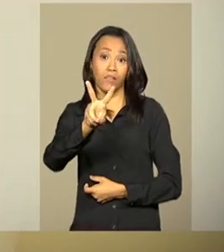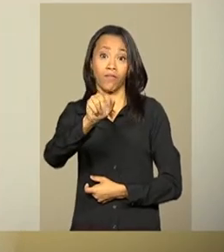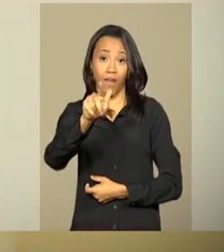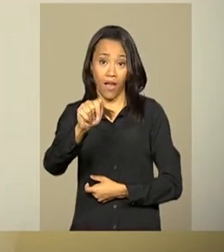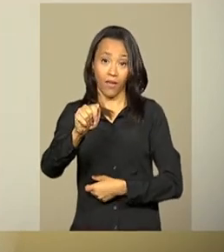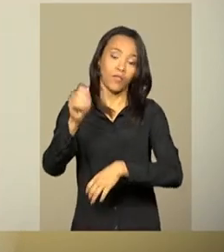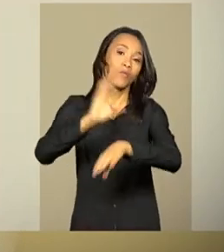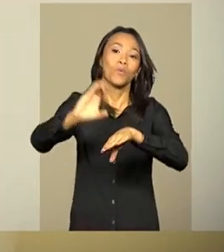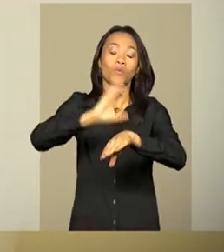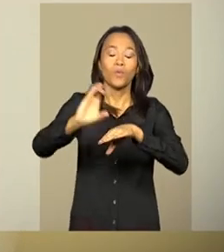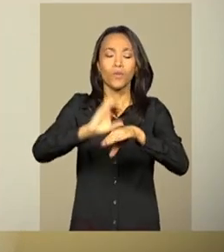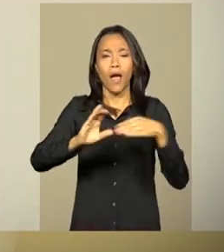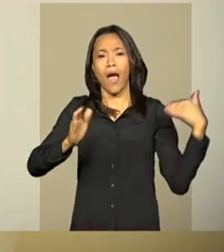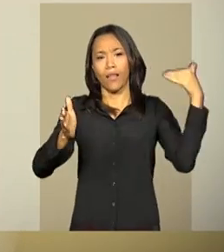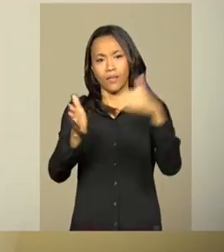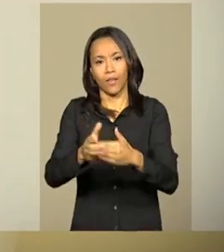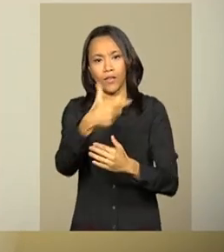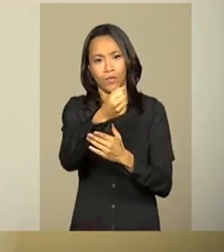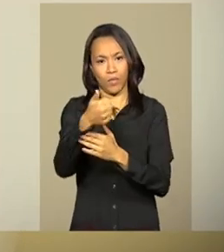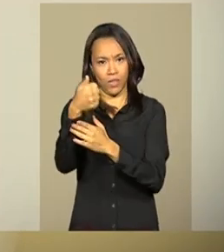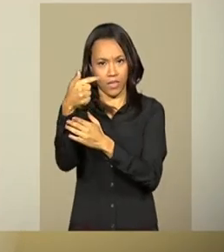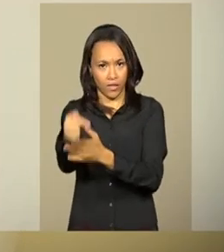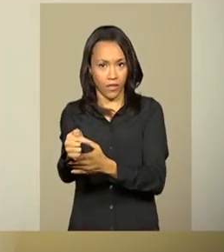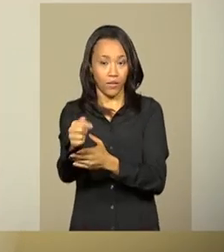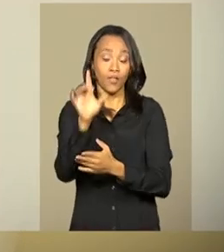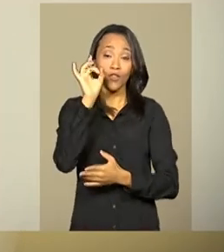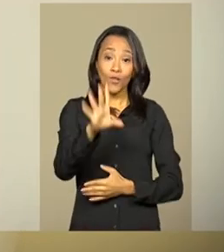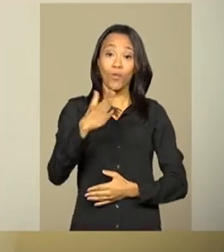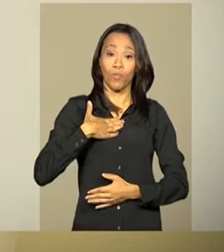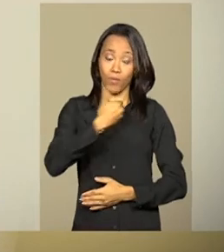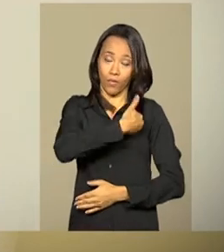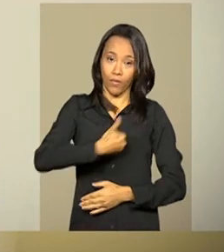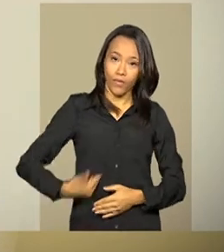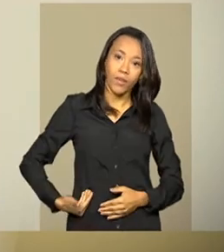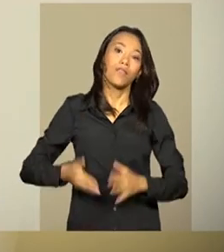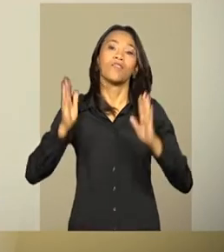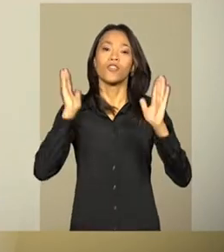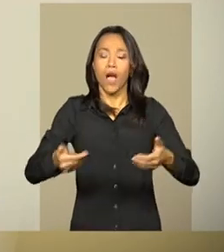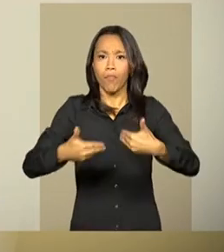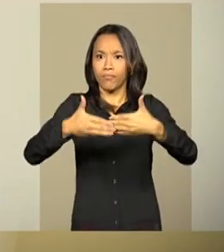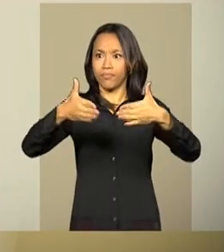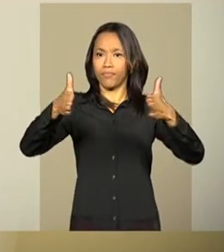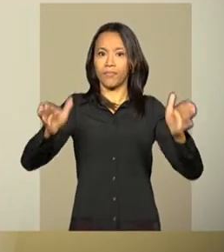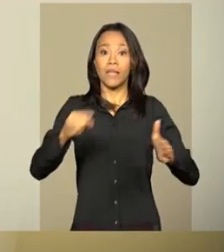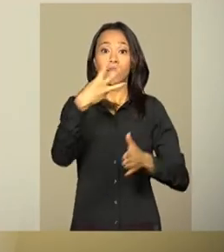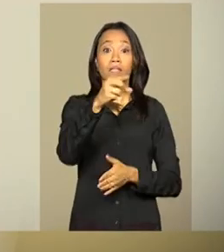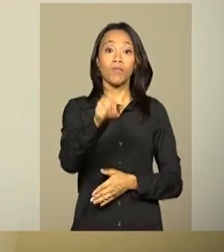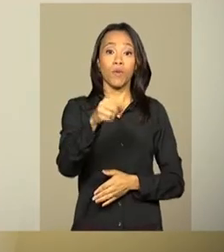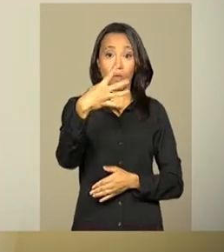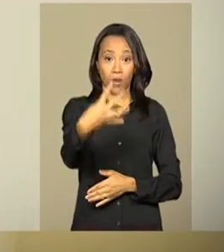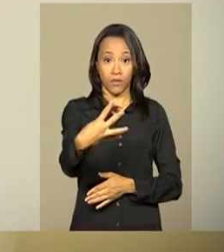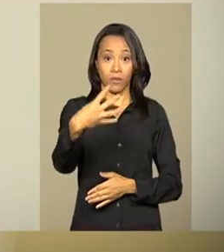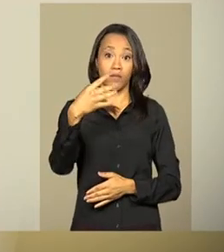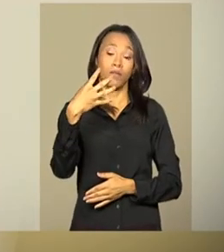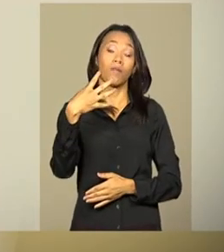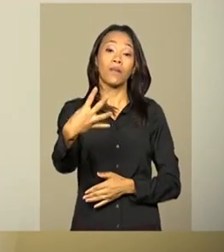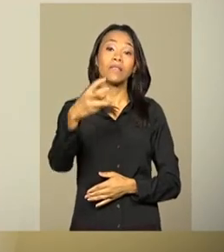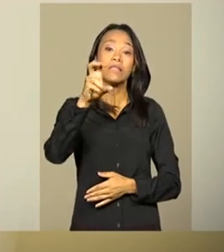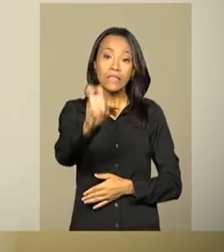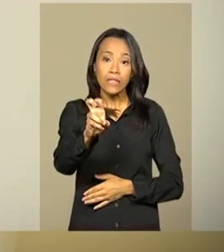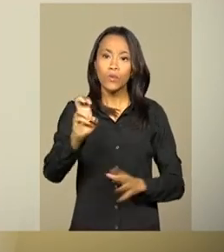graduação até 2017 somente no meu governo jumpriamos em 3.445